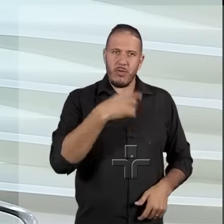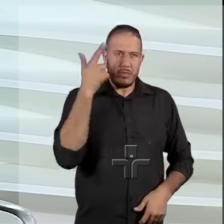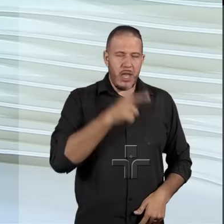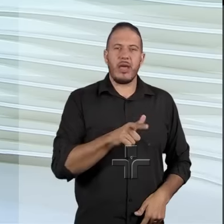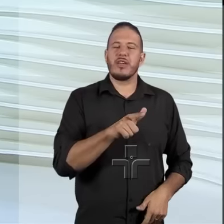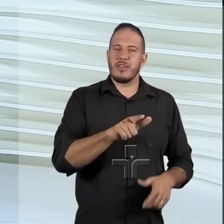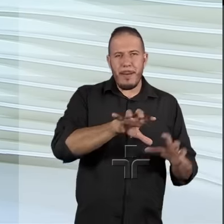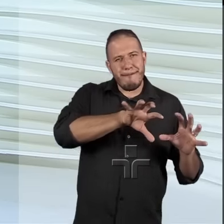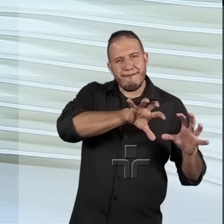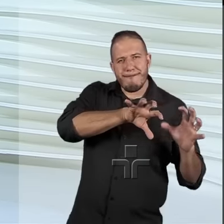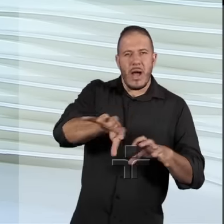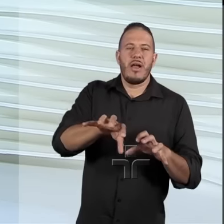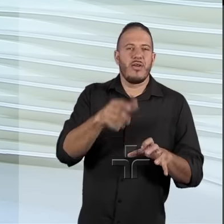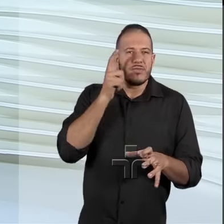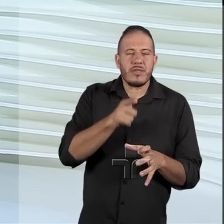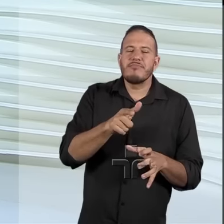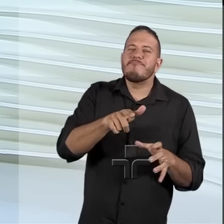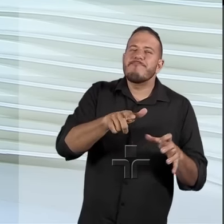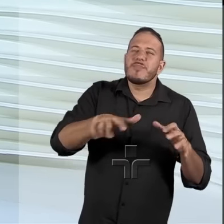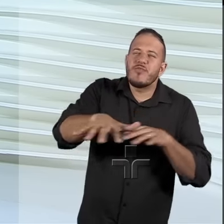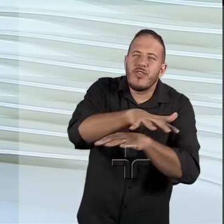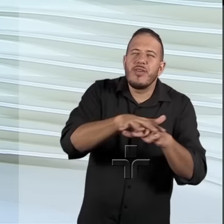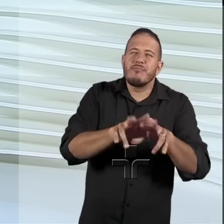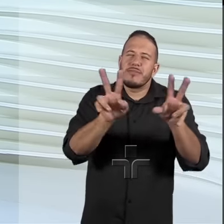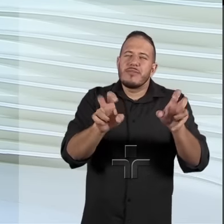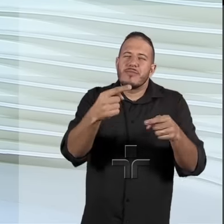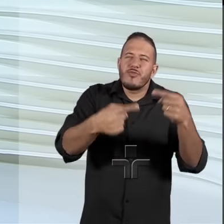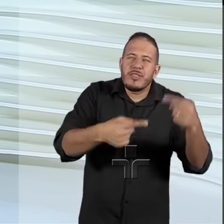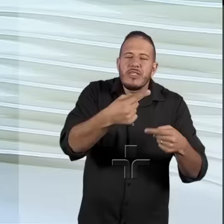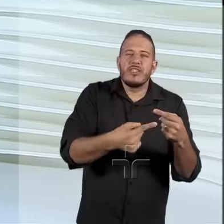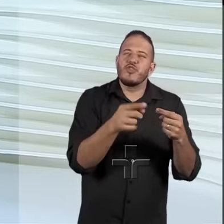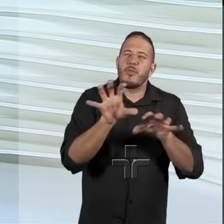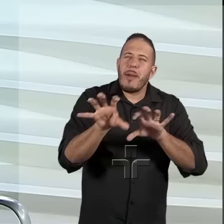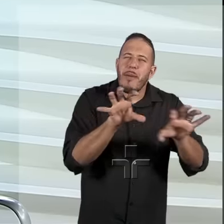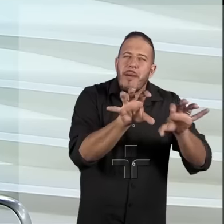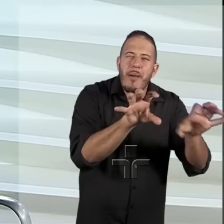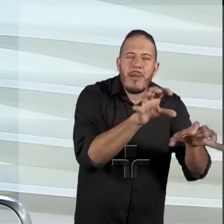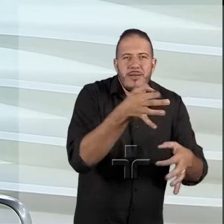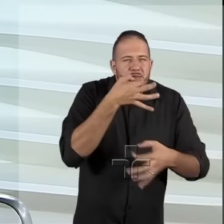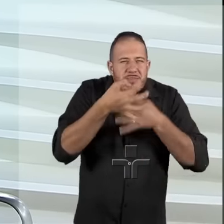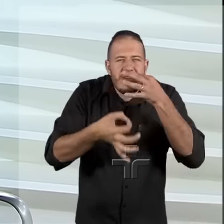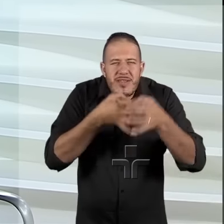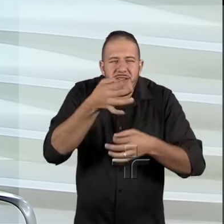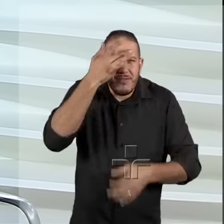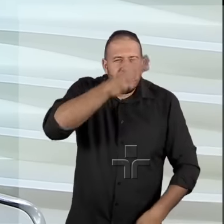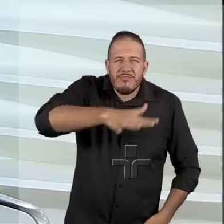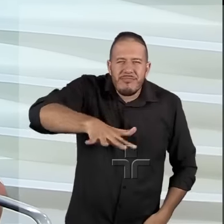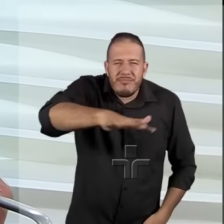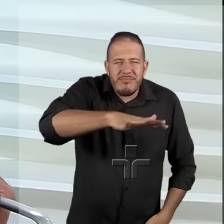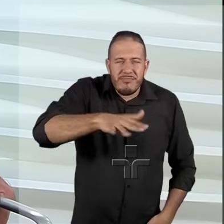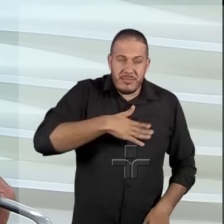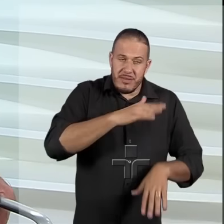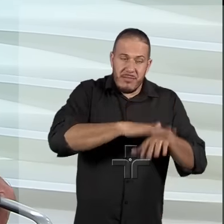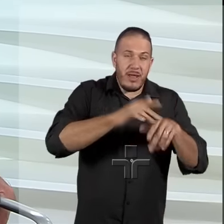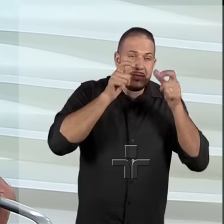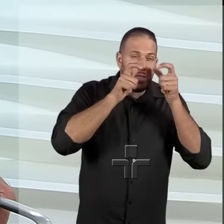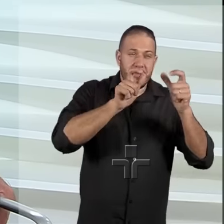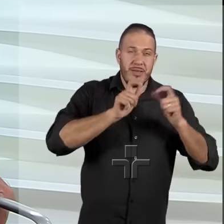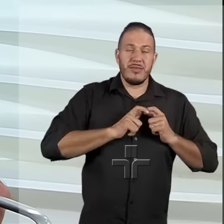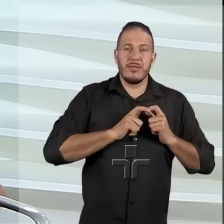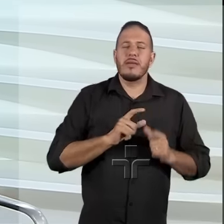políticos e de opinião pública que afetam mais os seus interesses. Quem são de